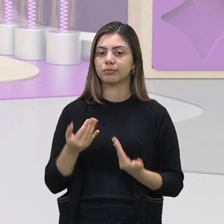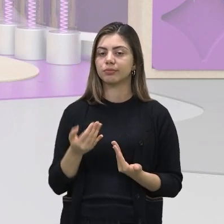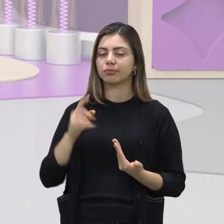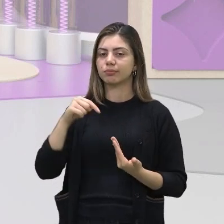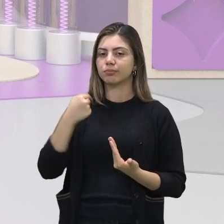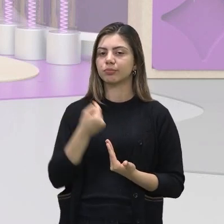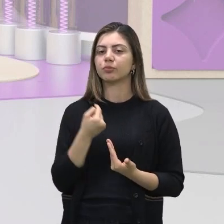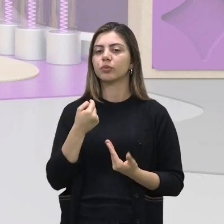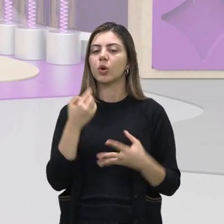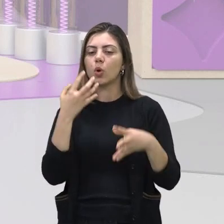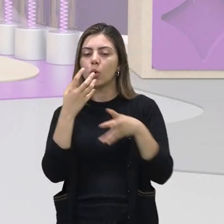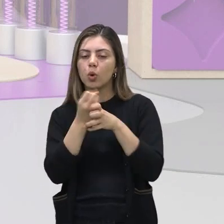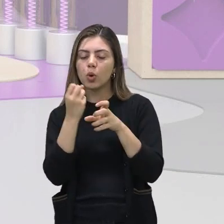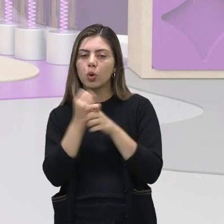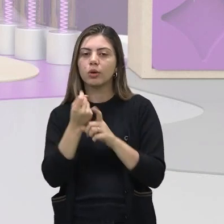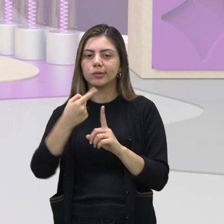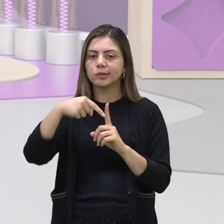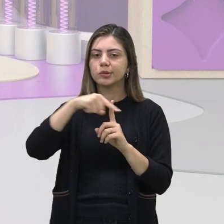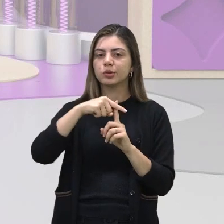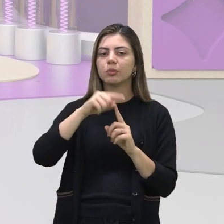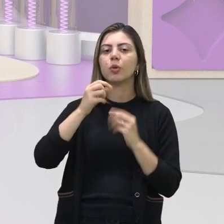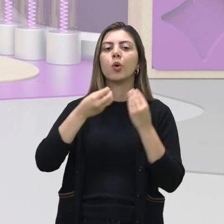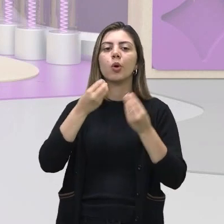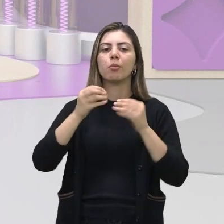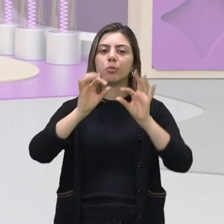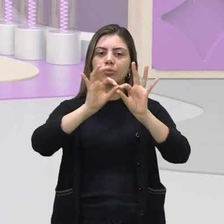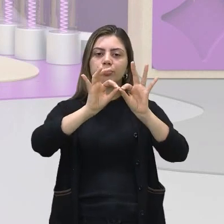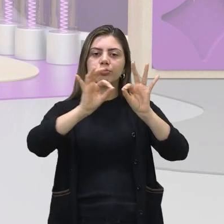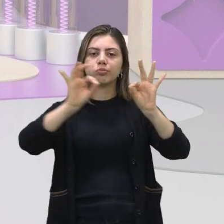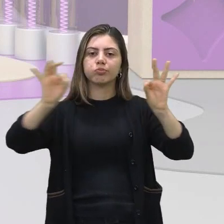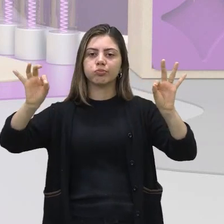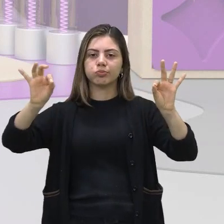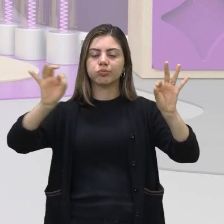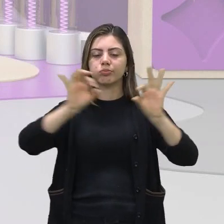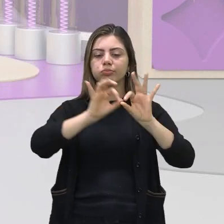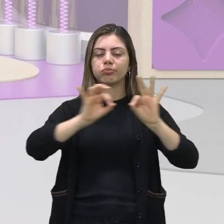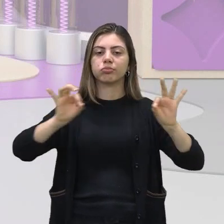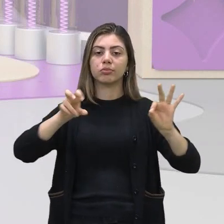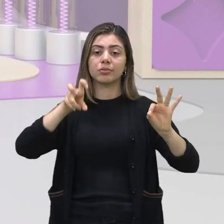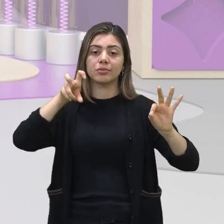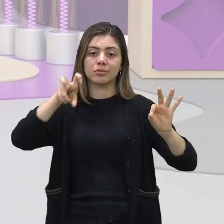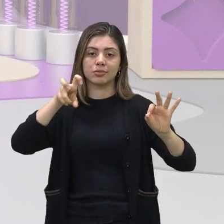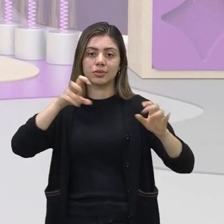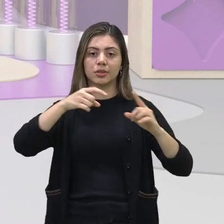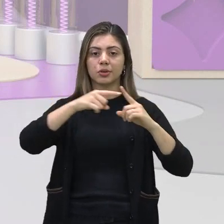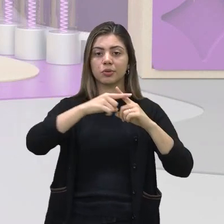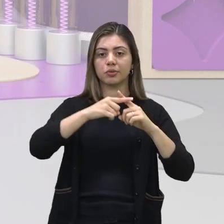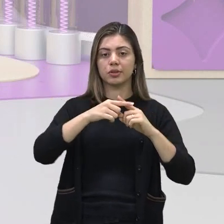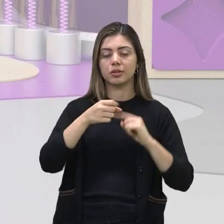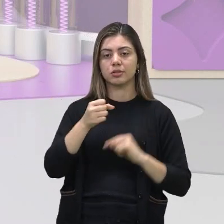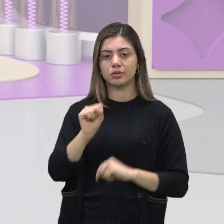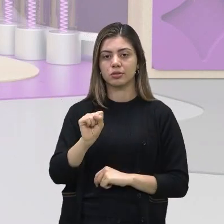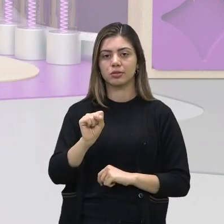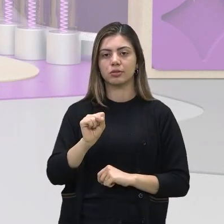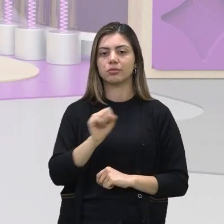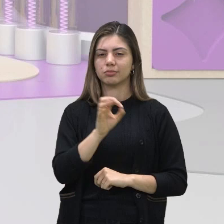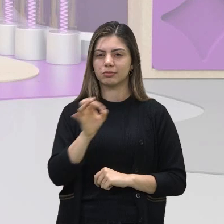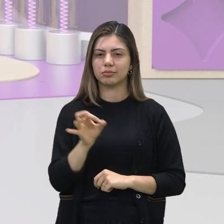aí, né, pelo número de linhas, tá? 5 vezes o 8.